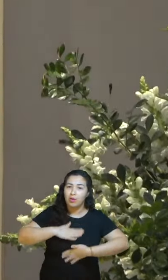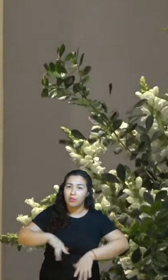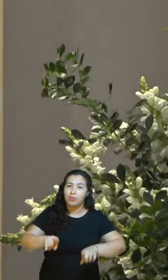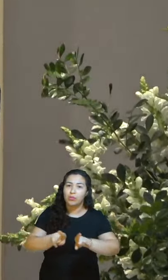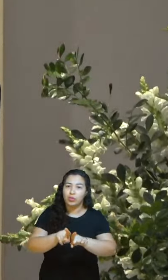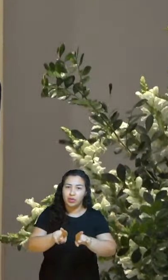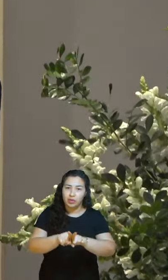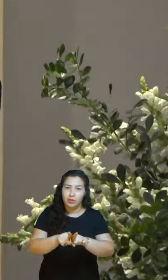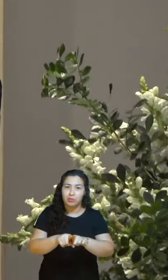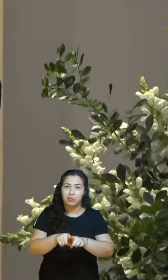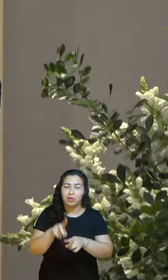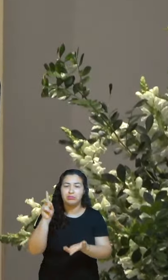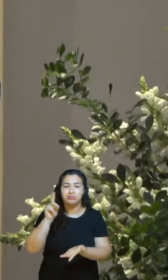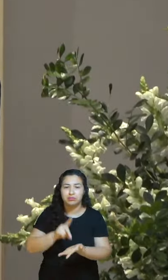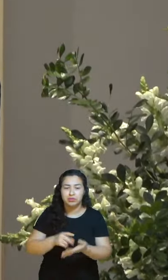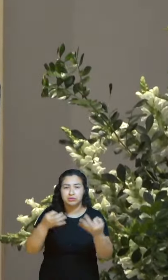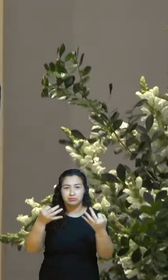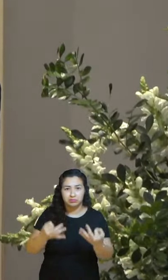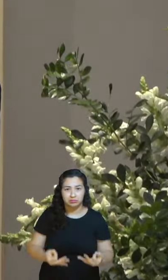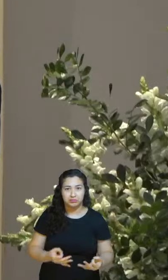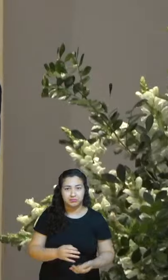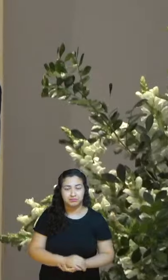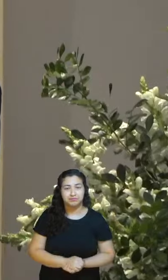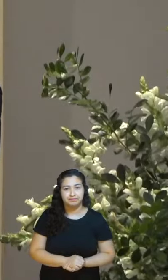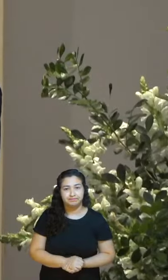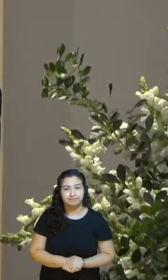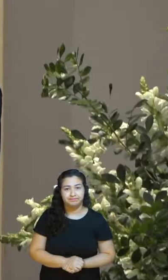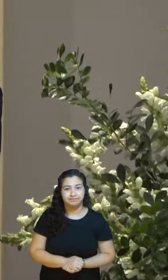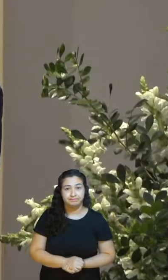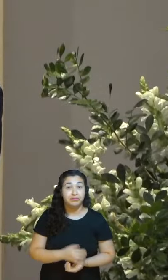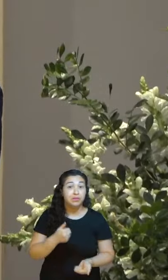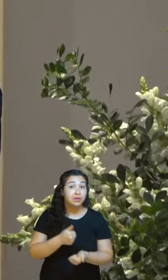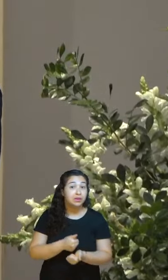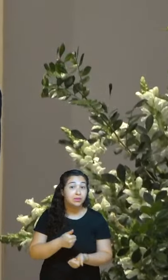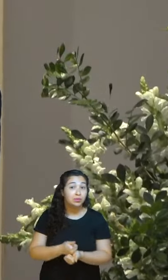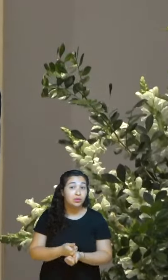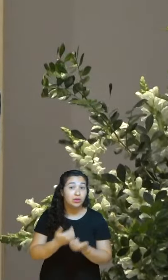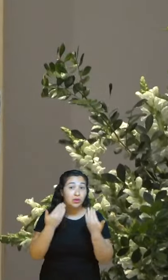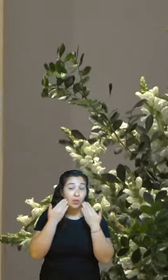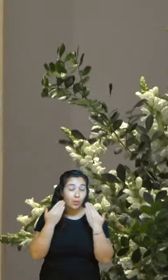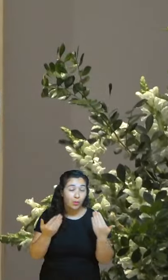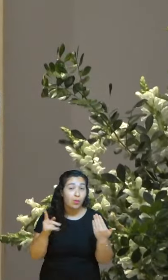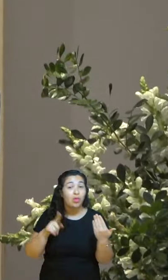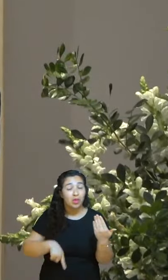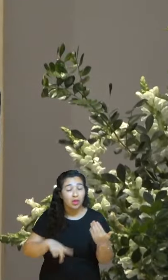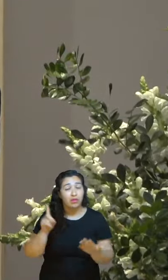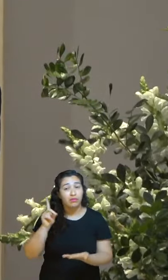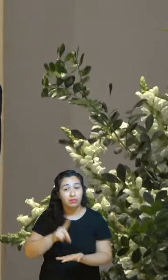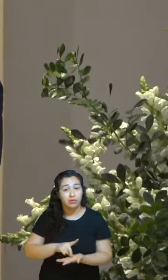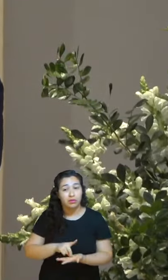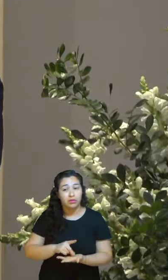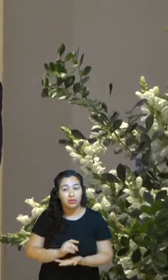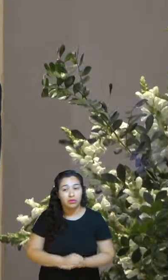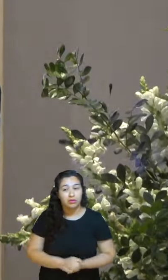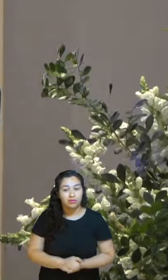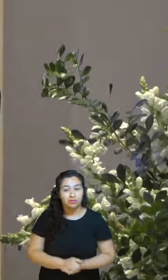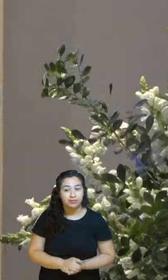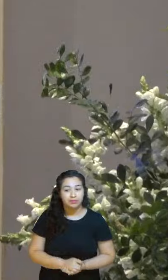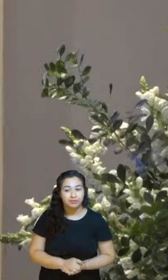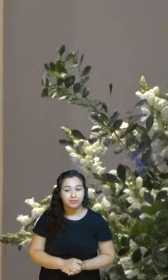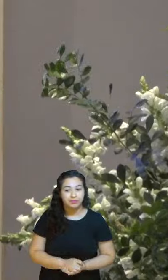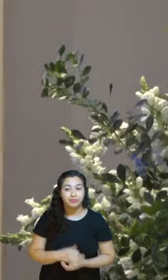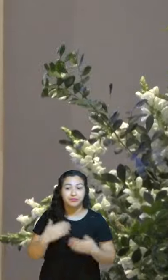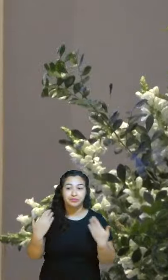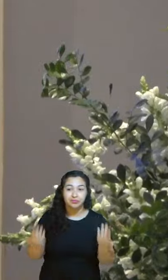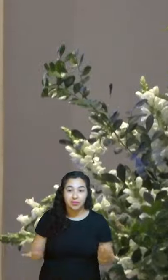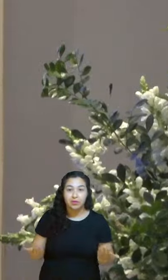eficiência os números do nosso tribunal mostram efetivamente que essa é uma realidade então a presença de